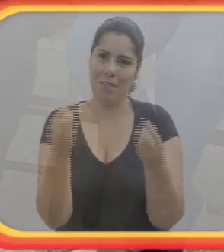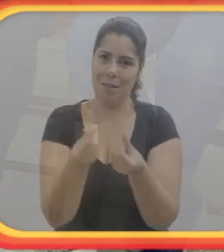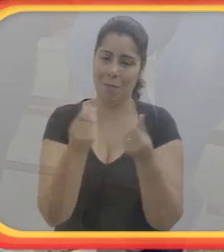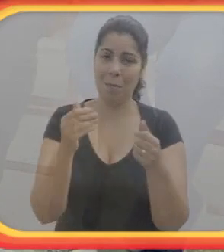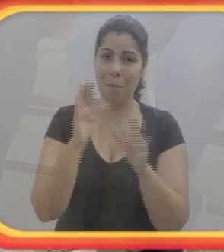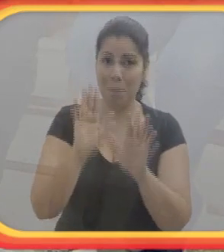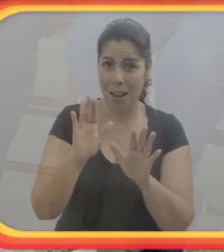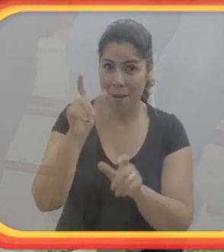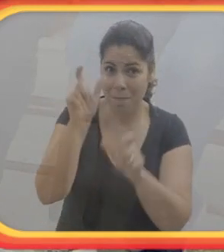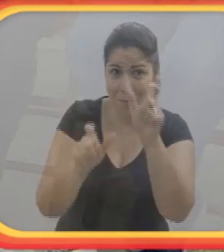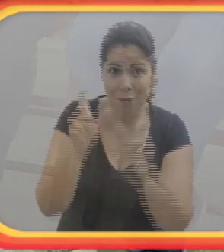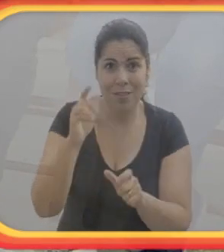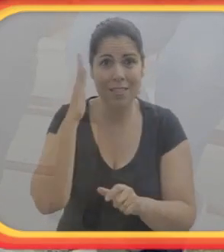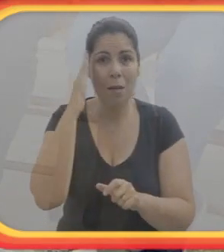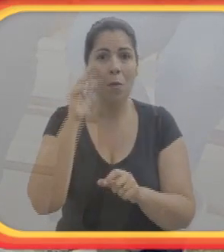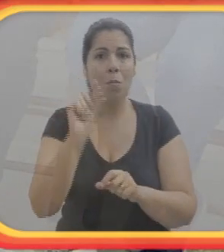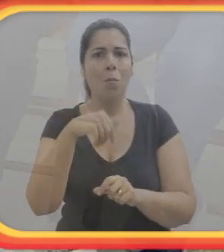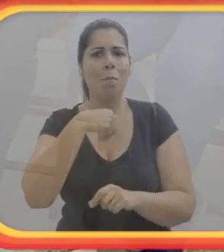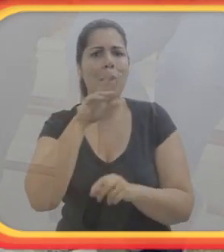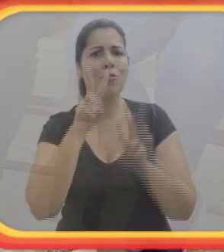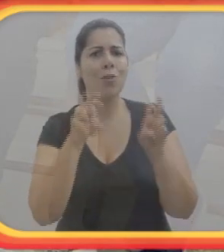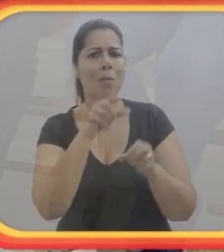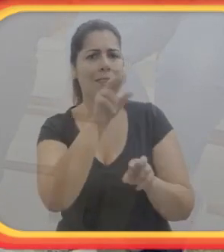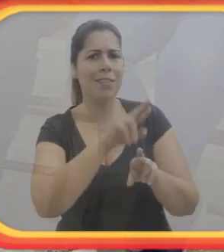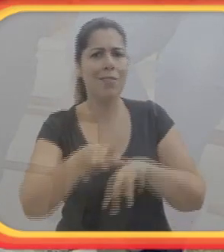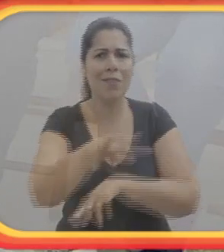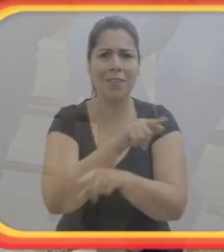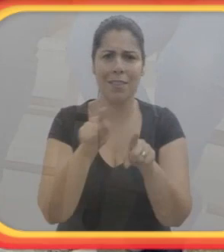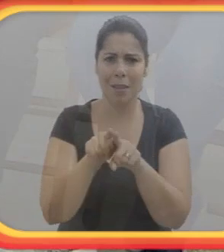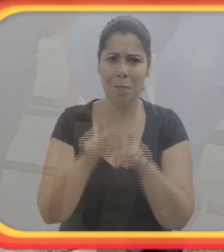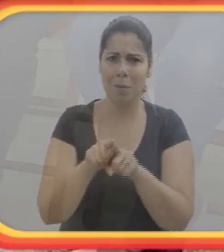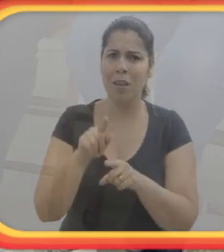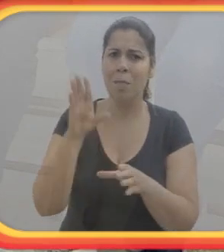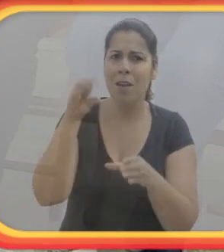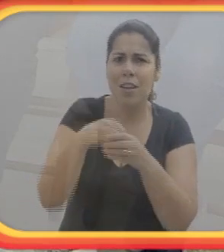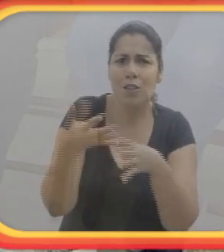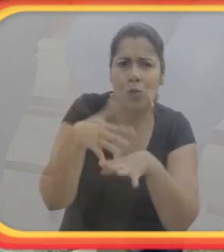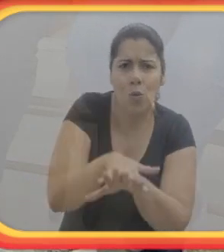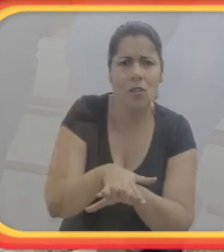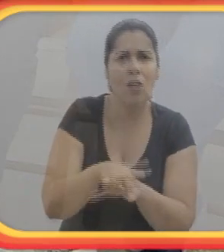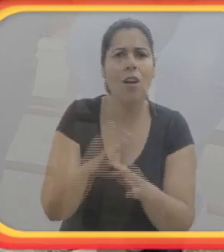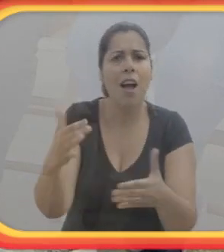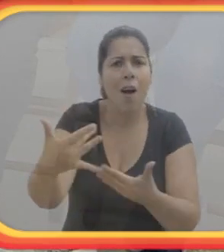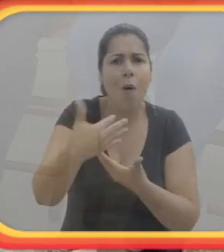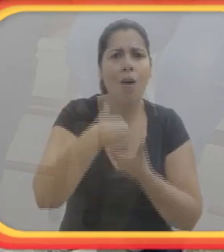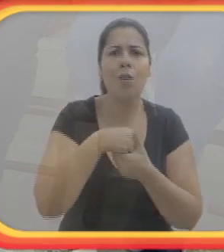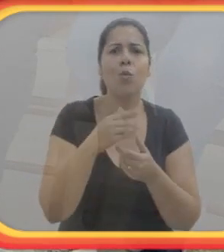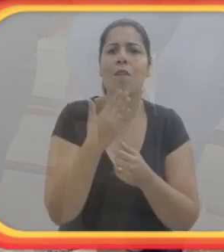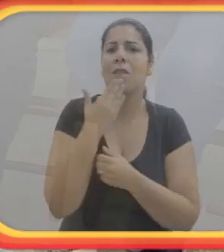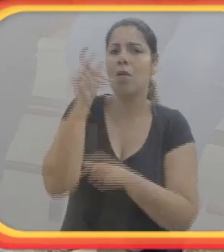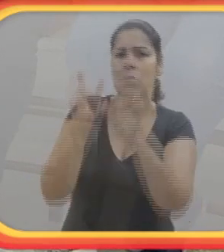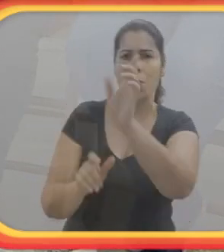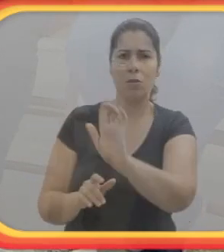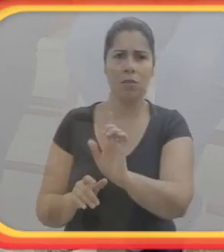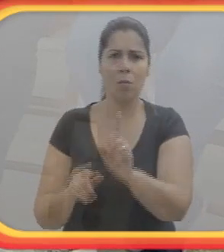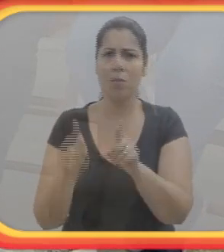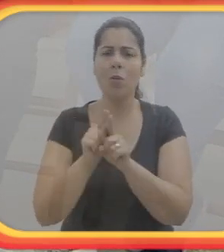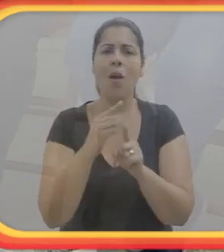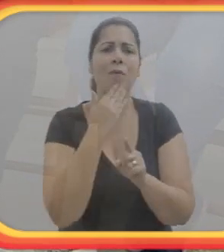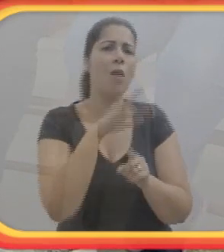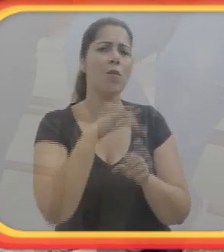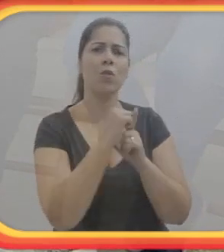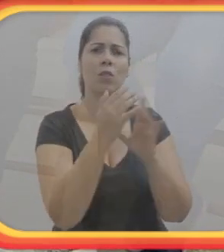essa acolhida, não é um favor das pessoas, não é um favor da sociedade. Quer dizer, a gente se torna uma pessoa melhor quando entende